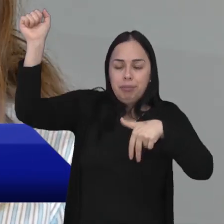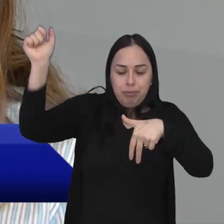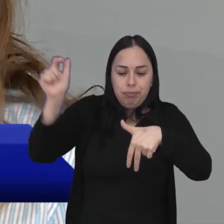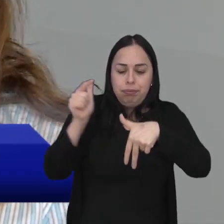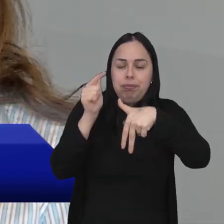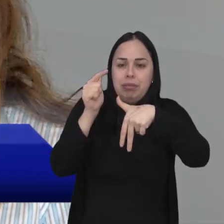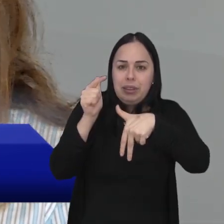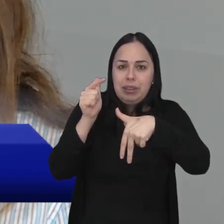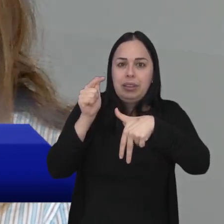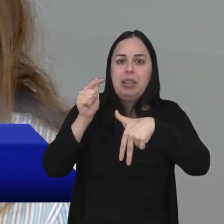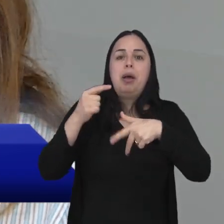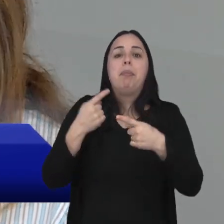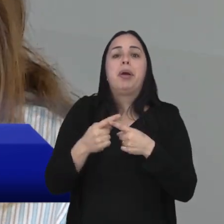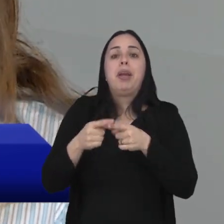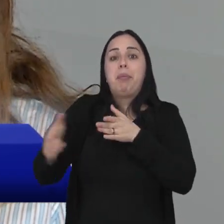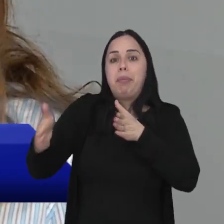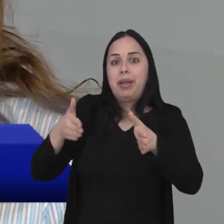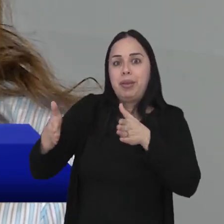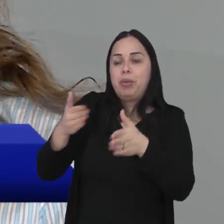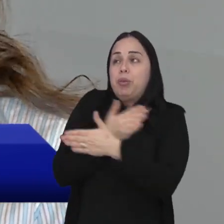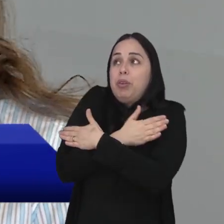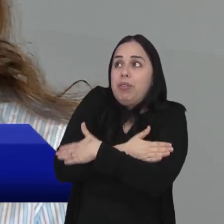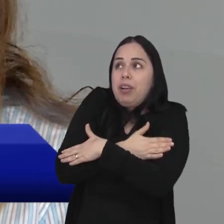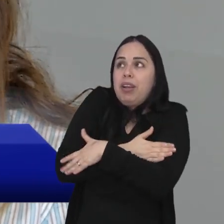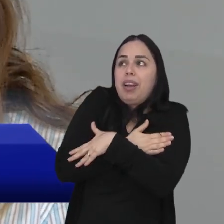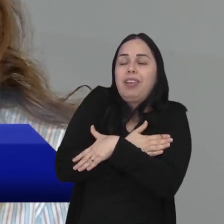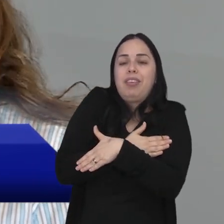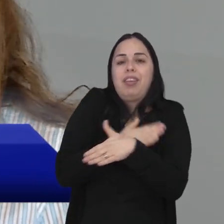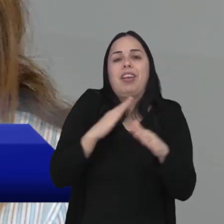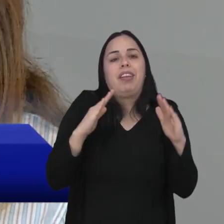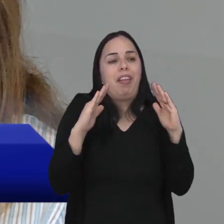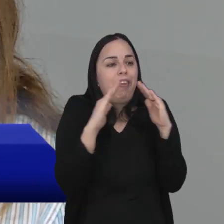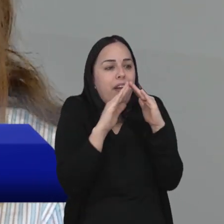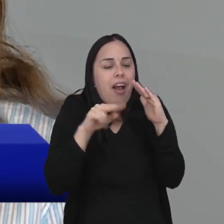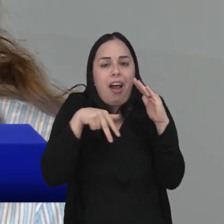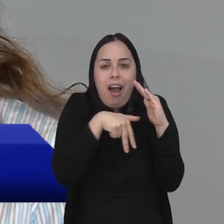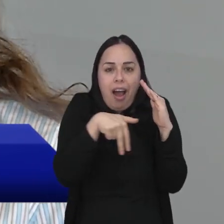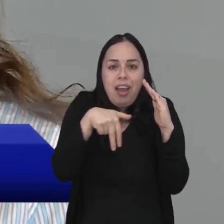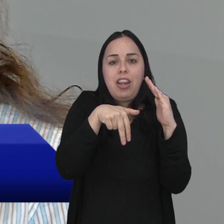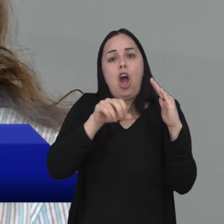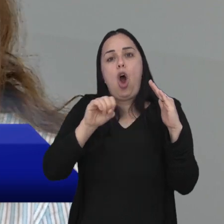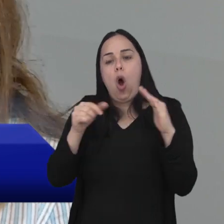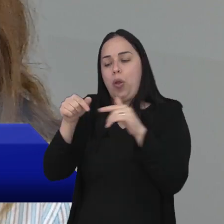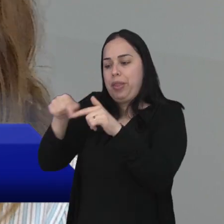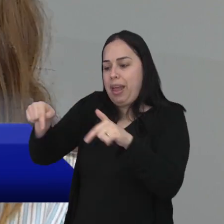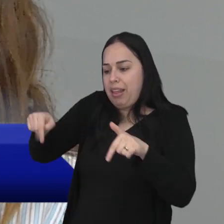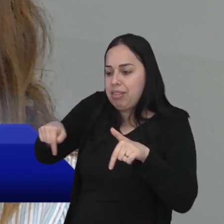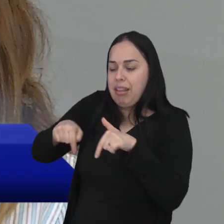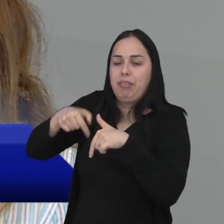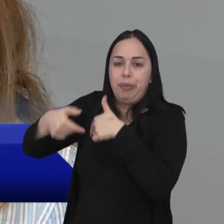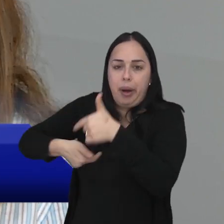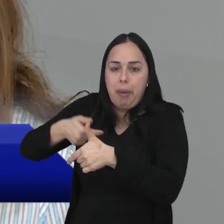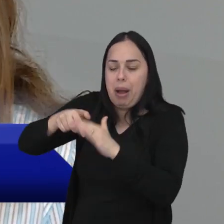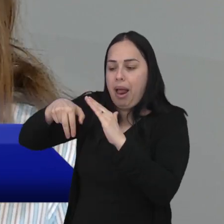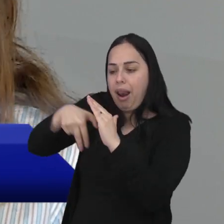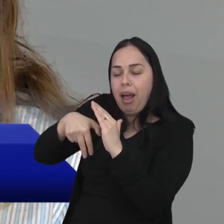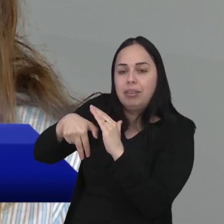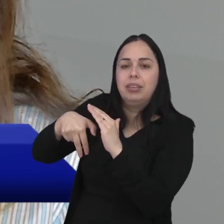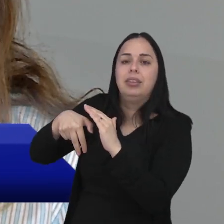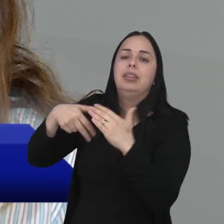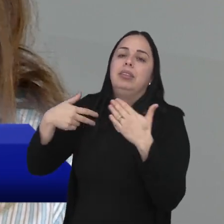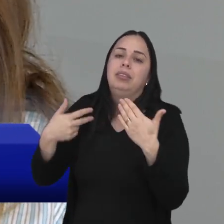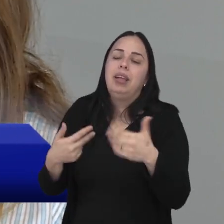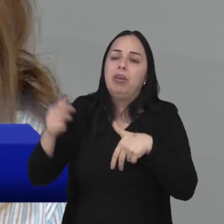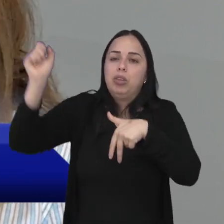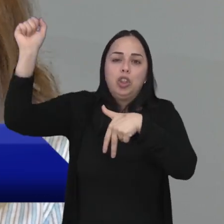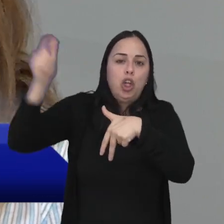de exposição solar. Então, a gente tem menos tempo de luz no inverno, então a gente fica mais dentro de casa, mais dentro do escritório, e aí essa